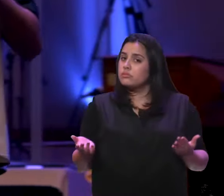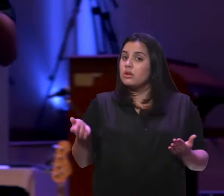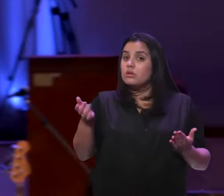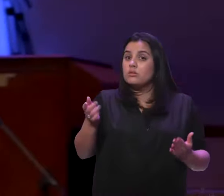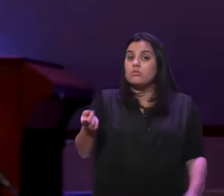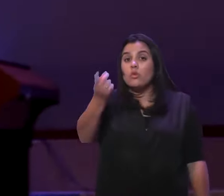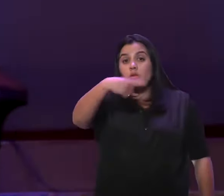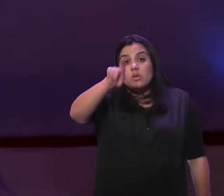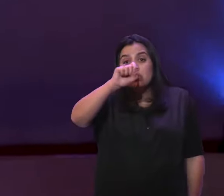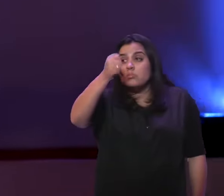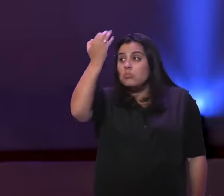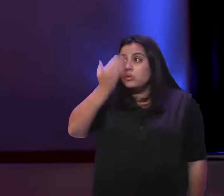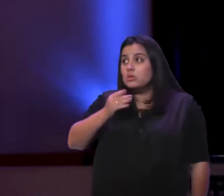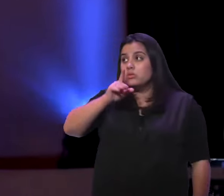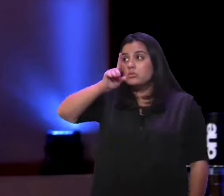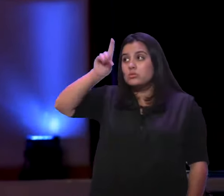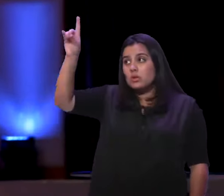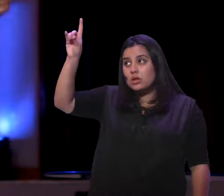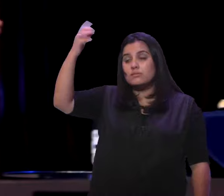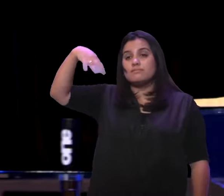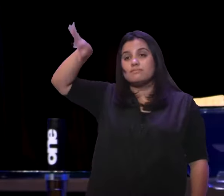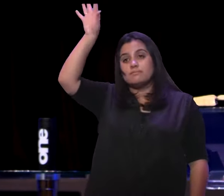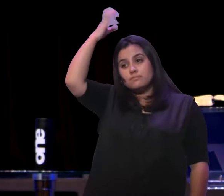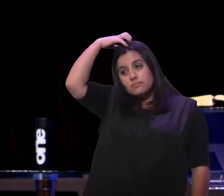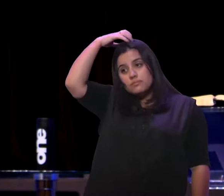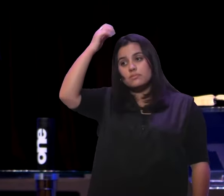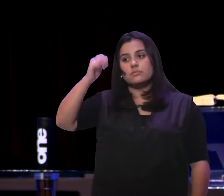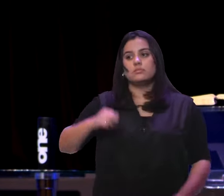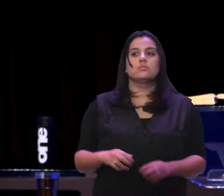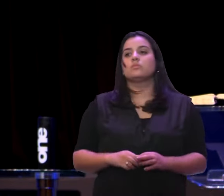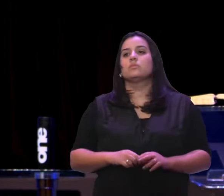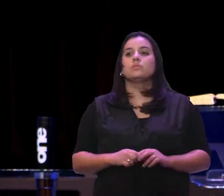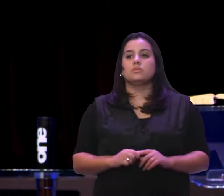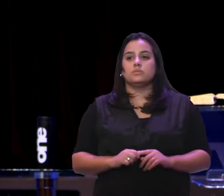Você está na presença do rei.